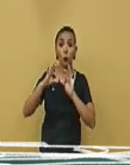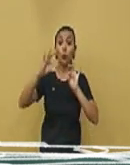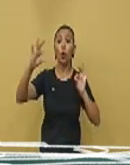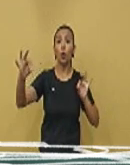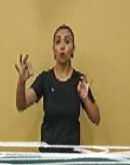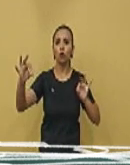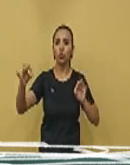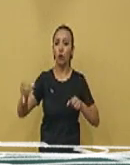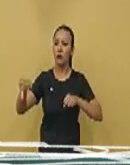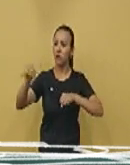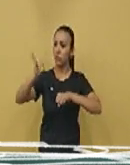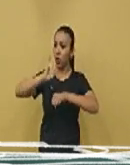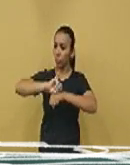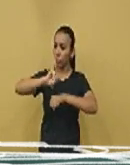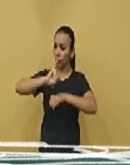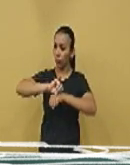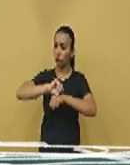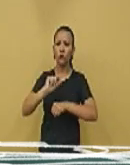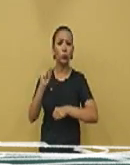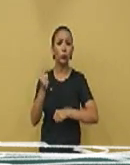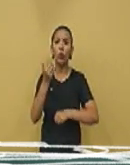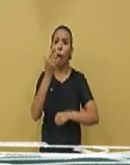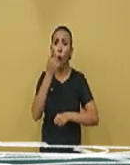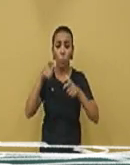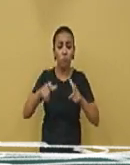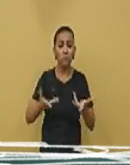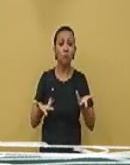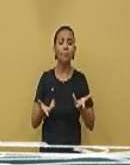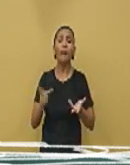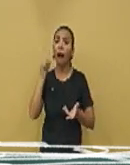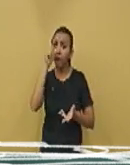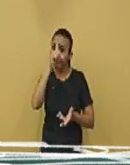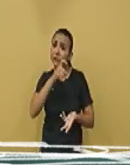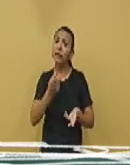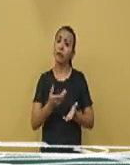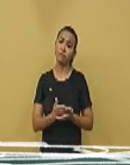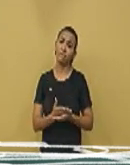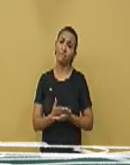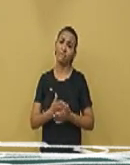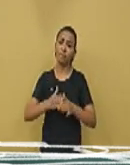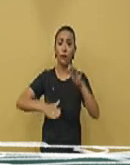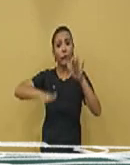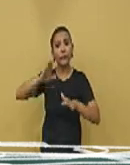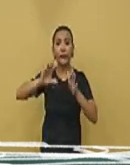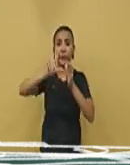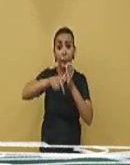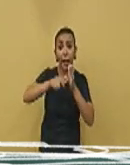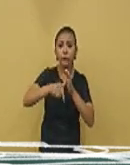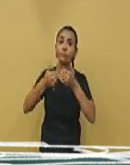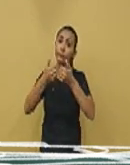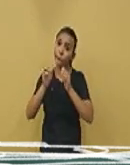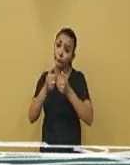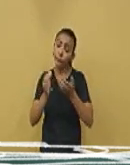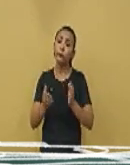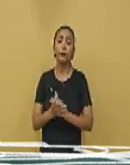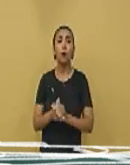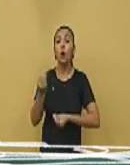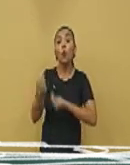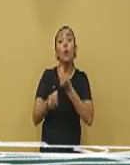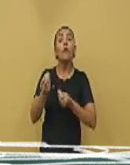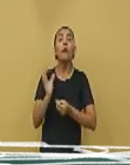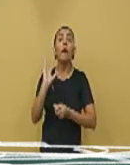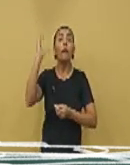centro, né? Nós não temos onde comer, existem algumas dificuldades, às vezes atrasa por causa do ônibus, como é que vai